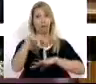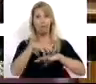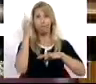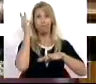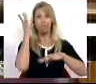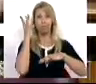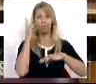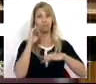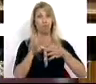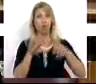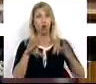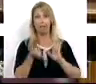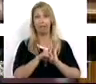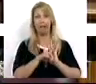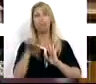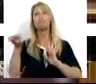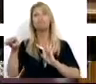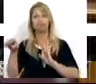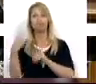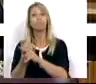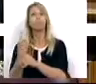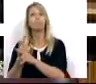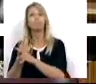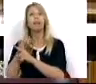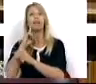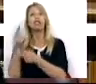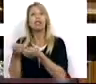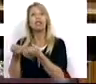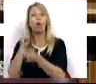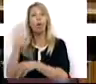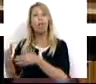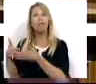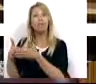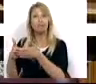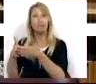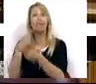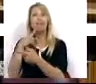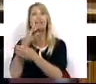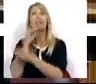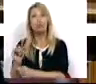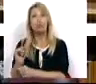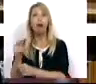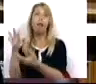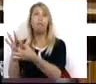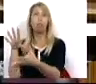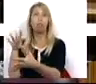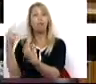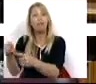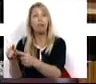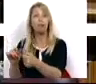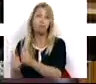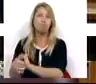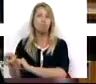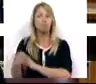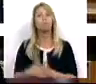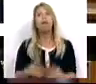desconformes, são os instrumentos de gestão territorial que estão desconformes. Portanto, eles vão-se adaptando às permanentes ilegalidades.